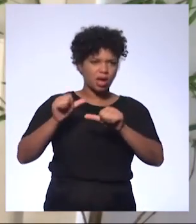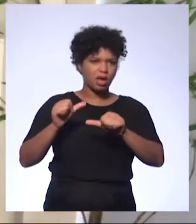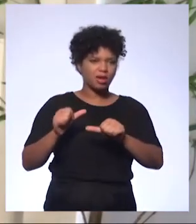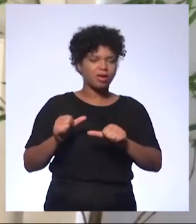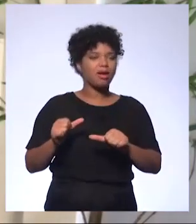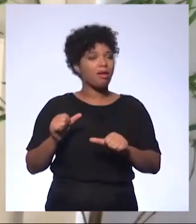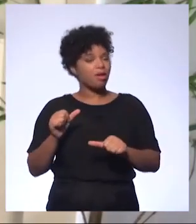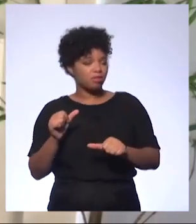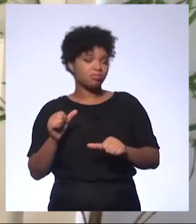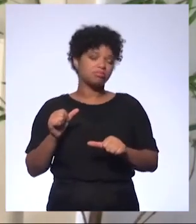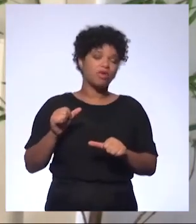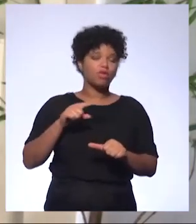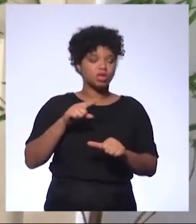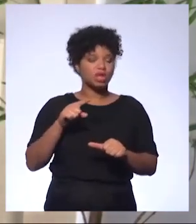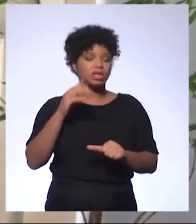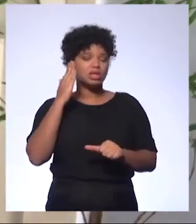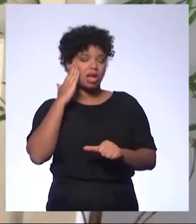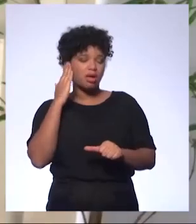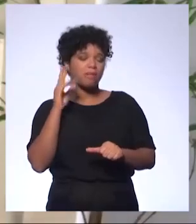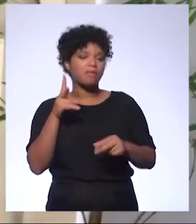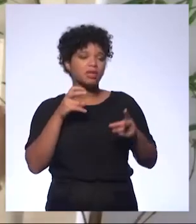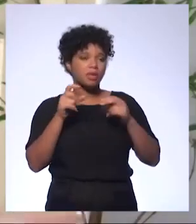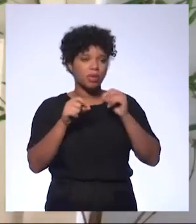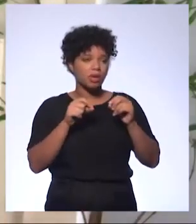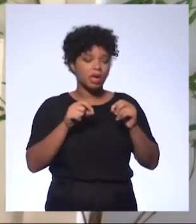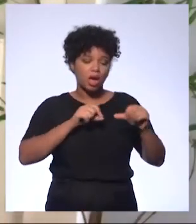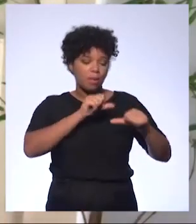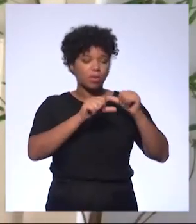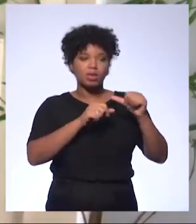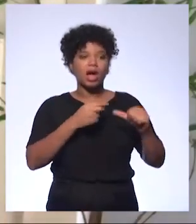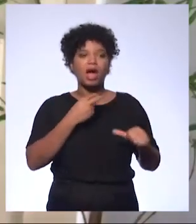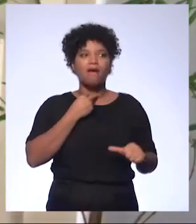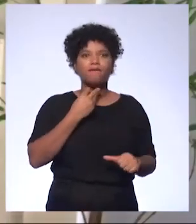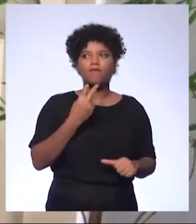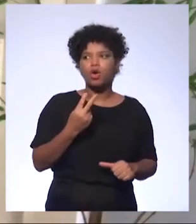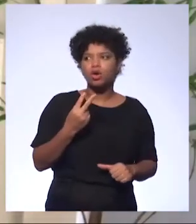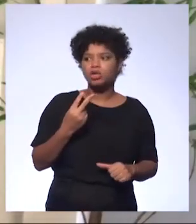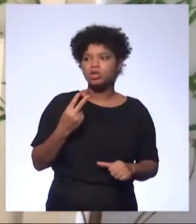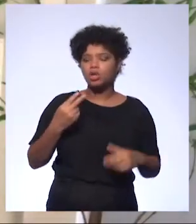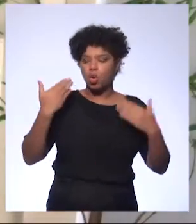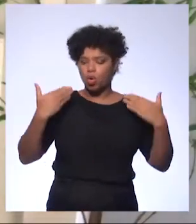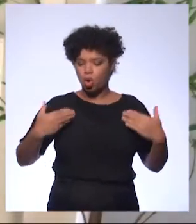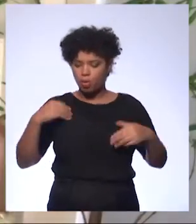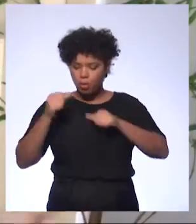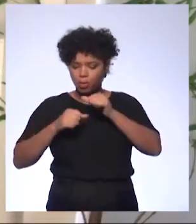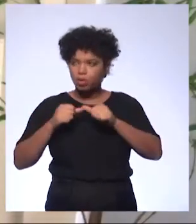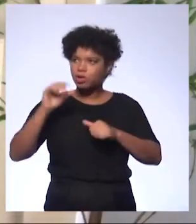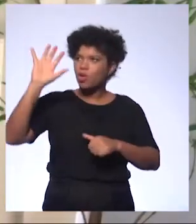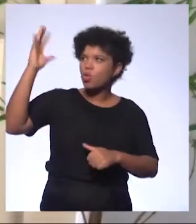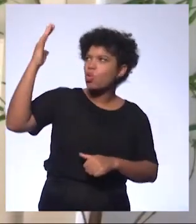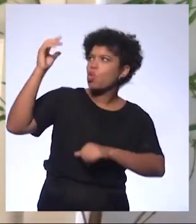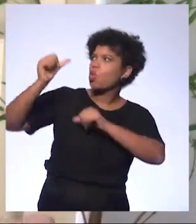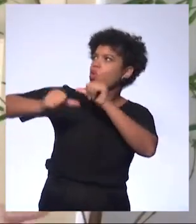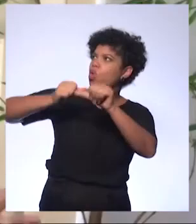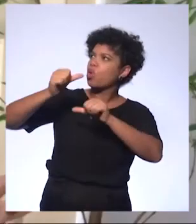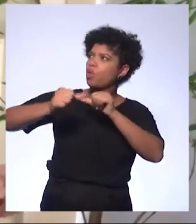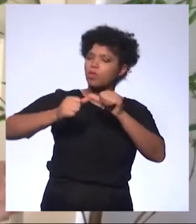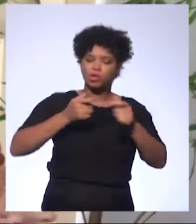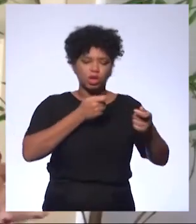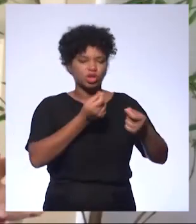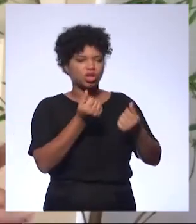inteiro. Mesmo que você não queira, seu corpo muda, sua voz muda, o tempo muda, a economia muda.